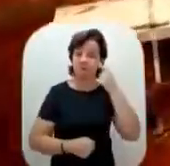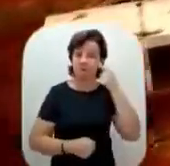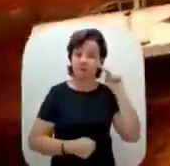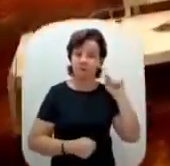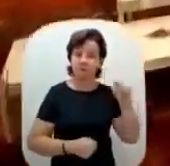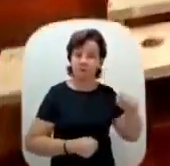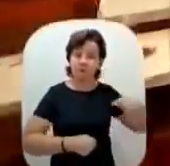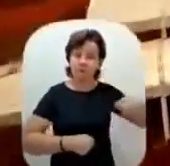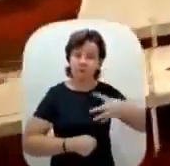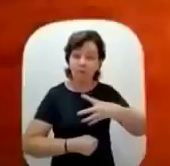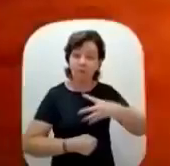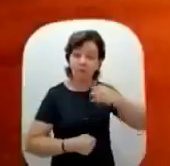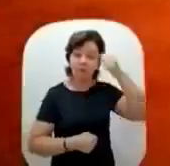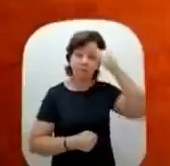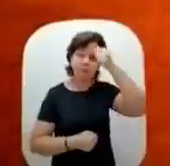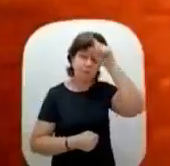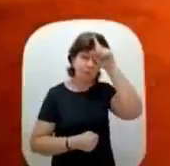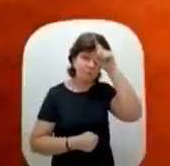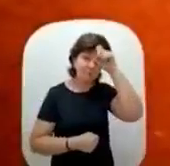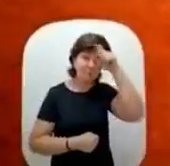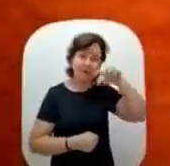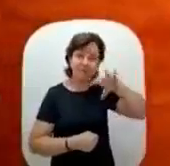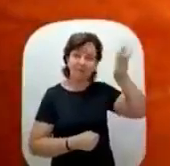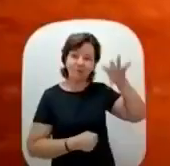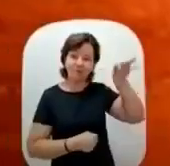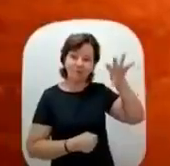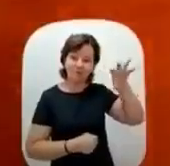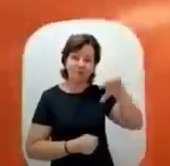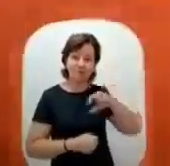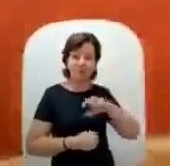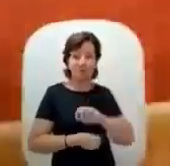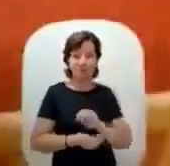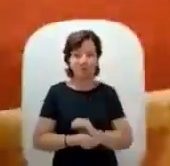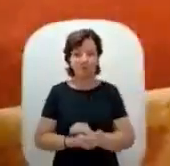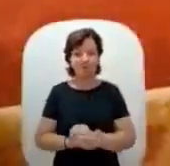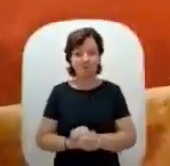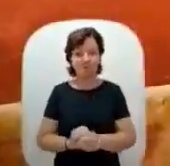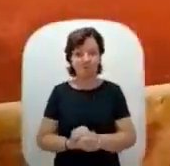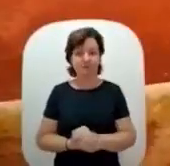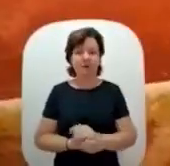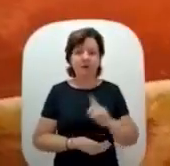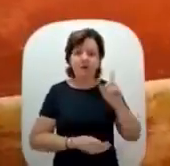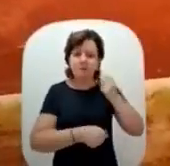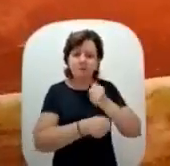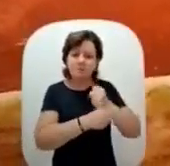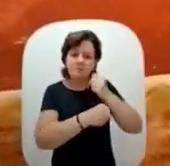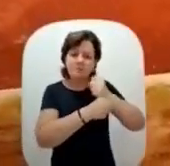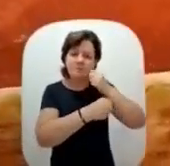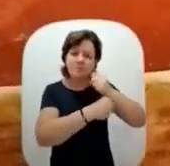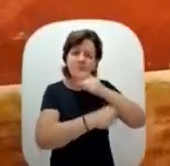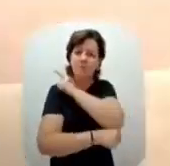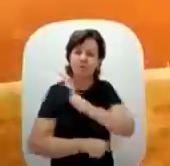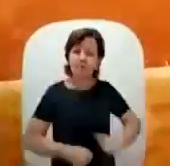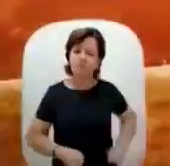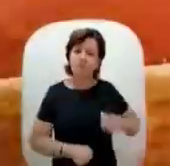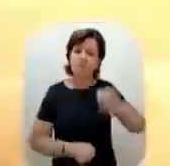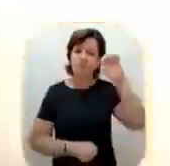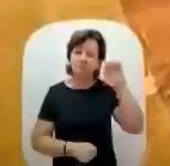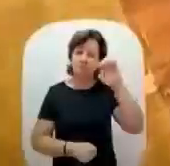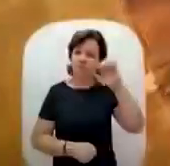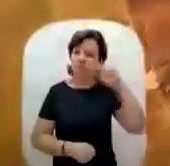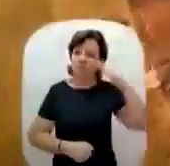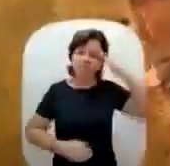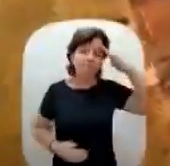o maior do Médio Norte. E eu, como prefeita, vou construir aqui ao lado a UPINHA, para tirar o seu filho da UPA